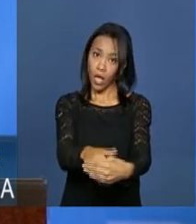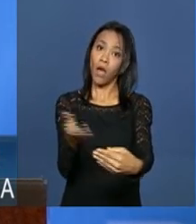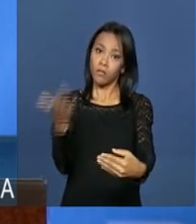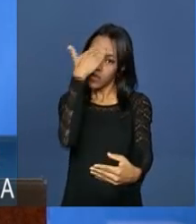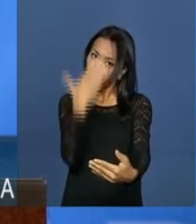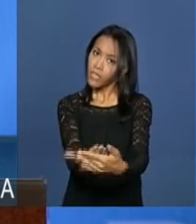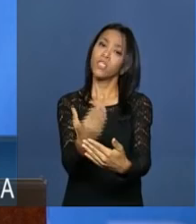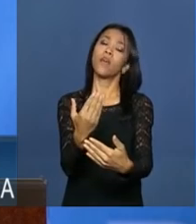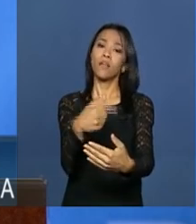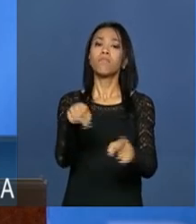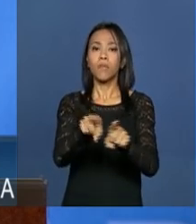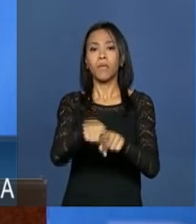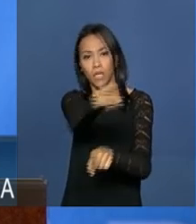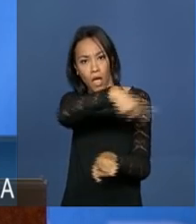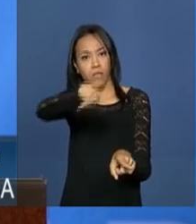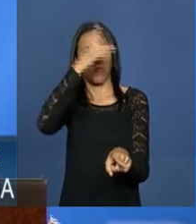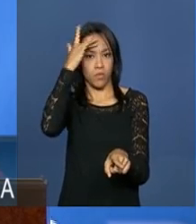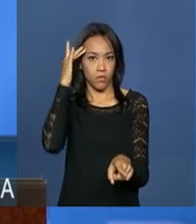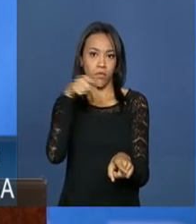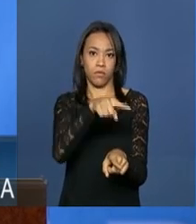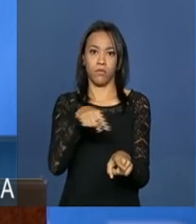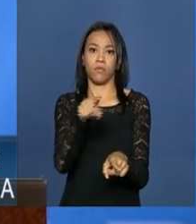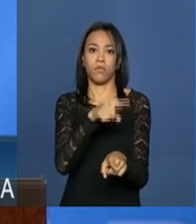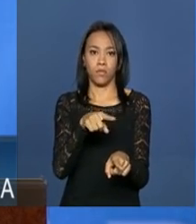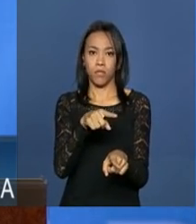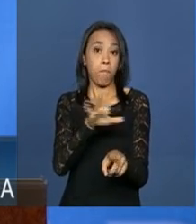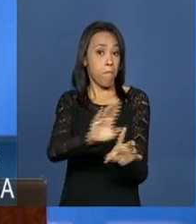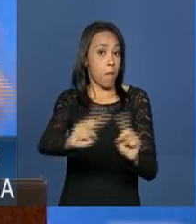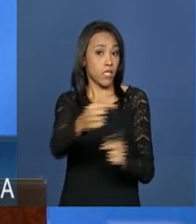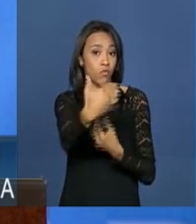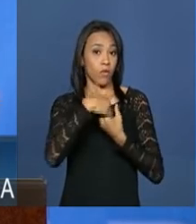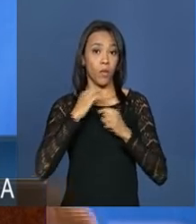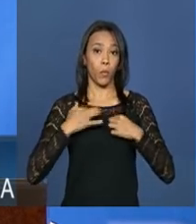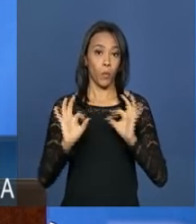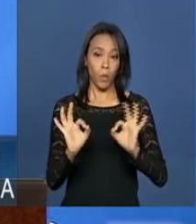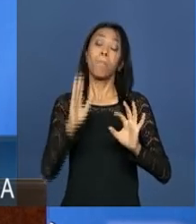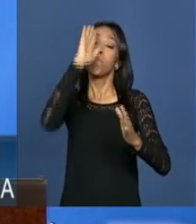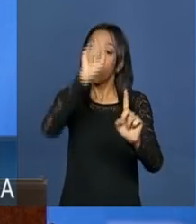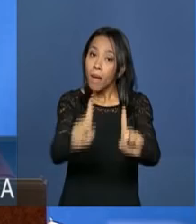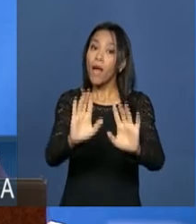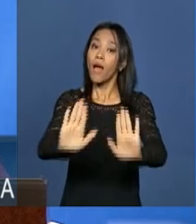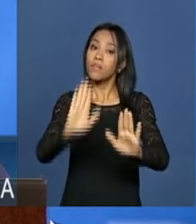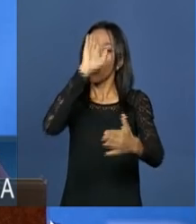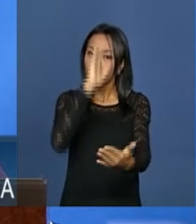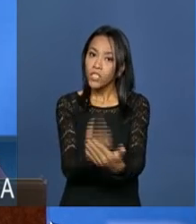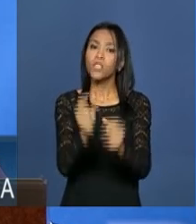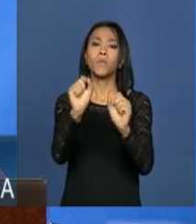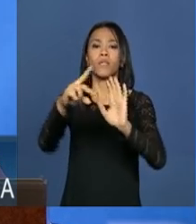eleições e que honram e acreditam nas regras da